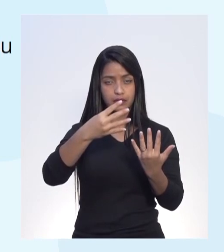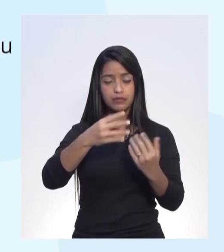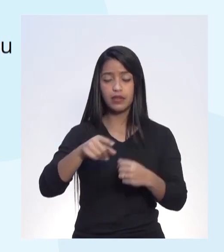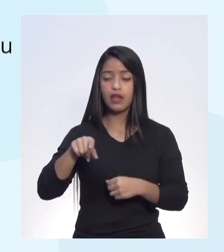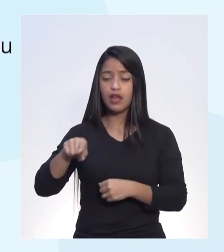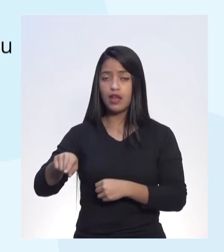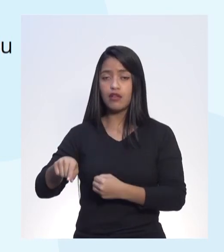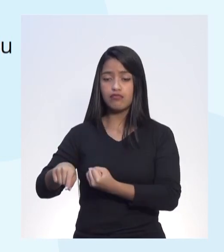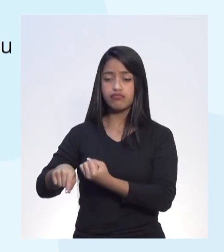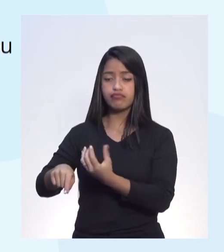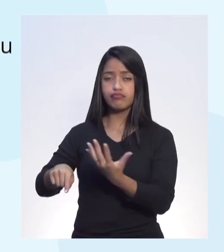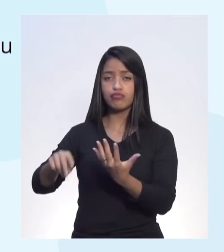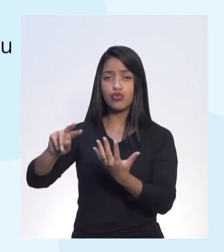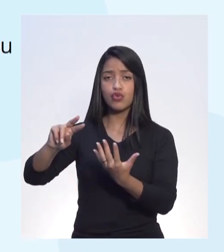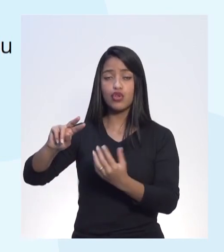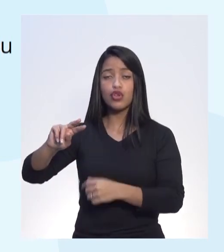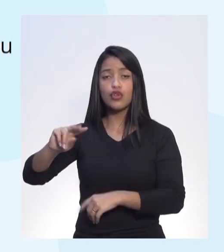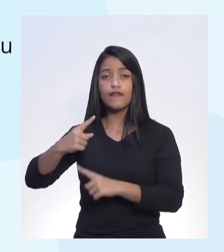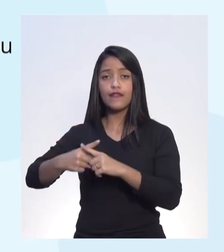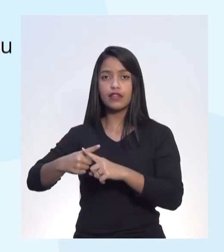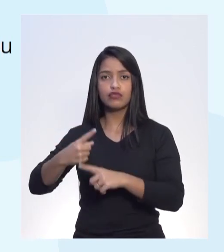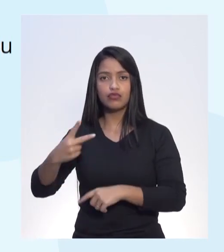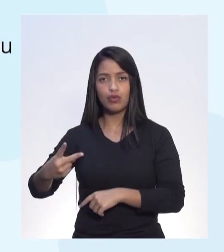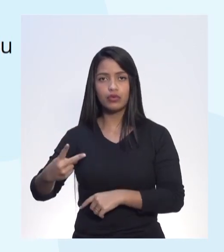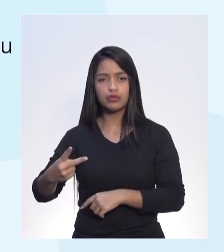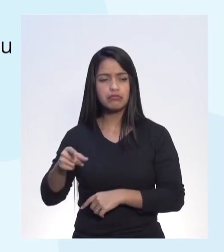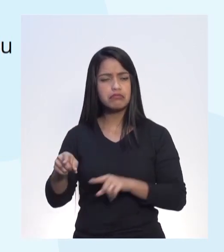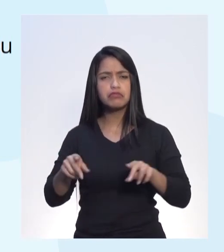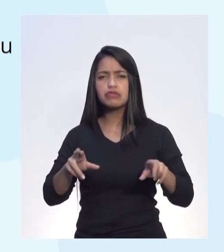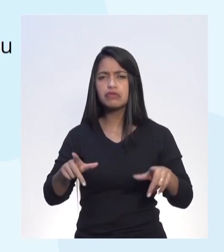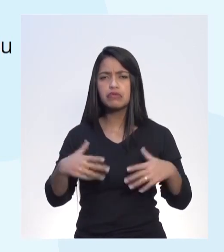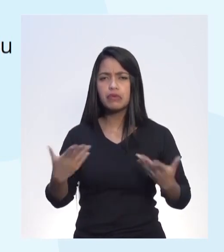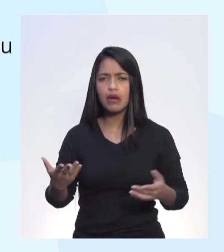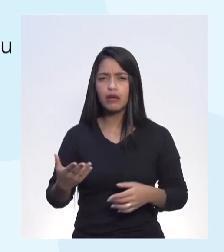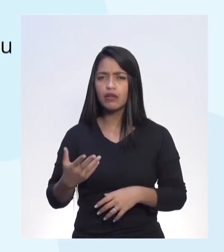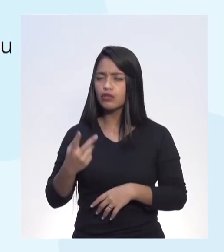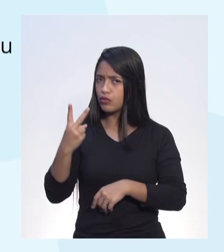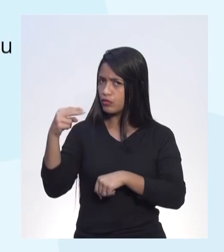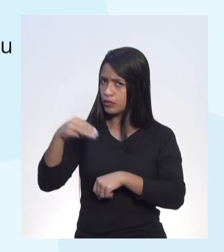seu dobro. Um minutinho, Jonas? 2? Beleza, 2 minutos? 2 minutinhos,